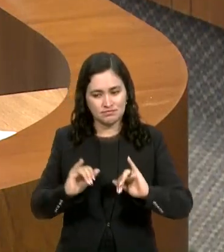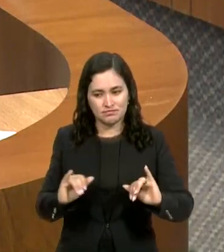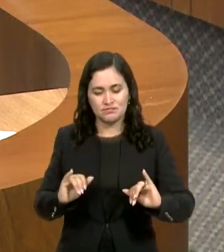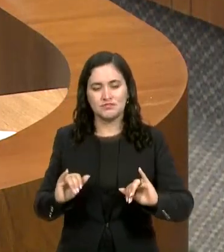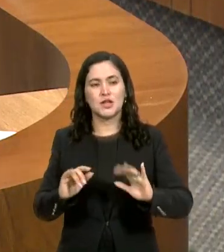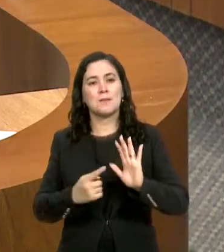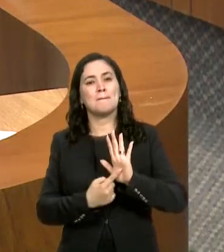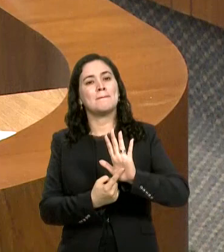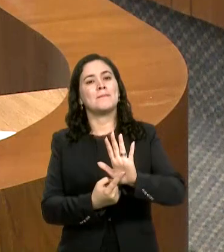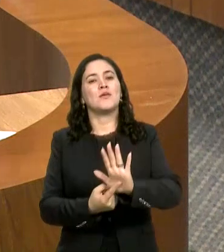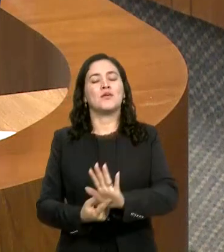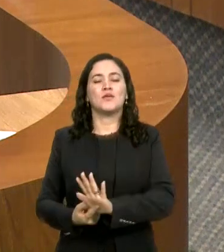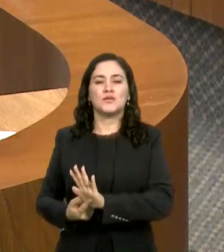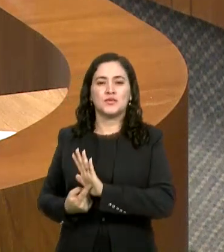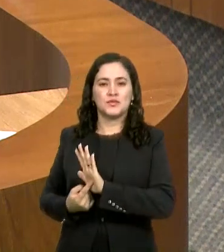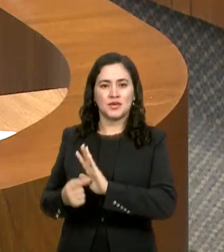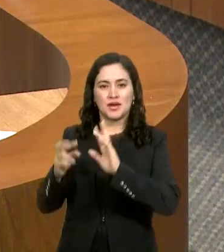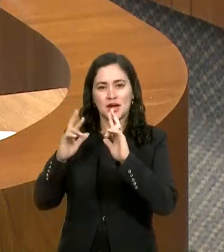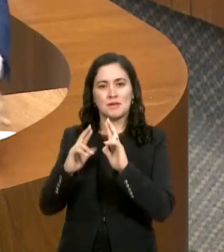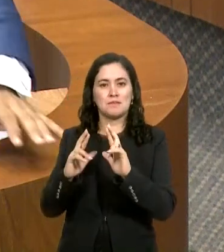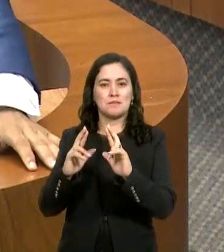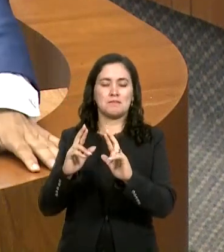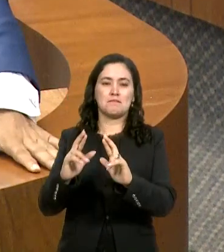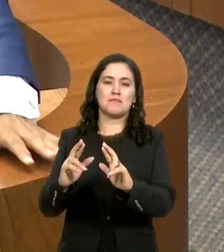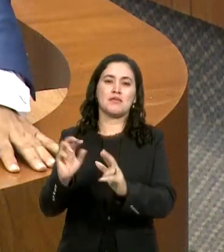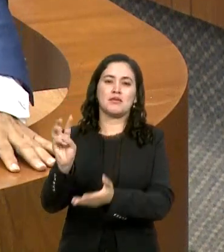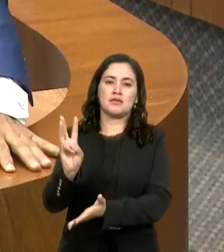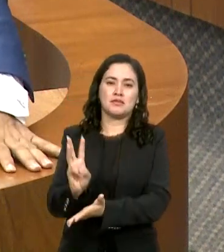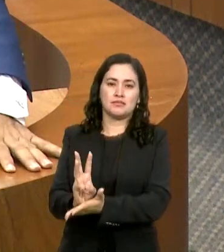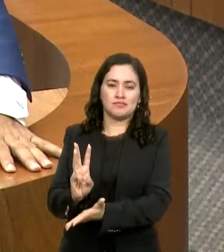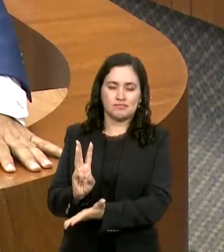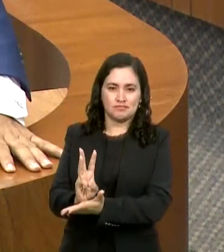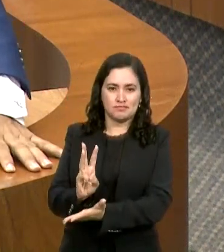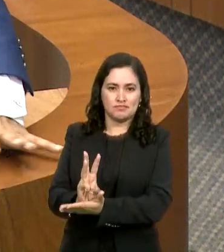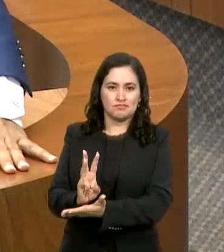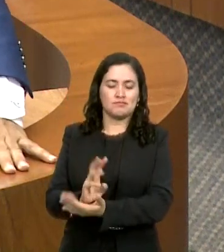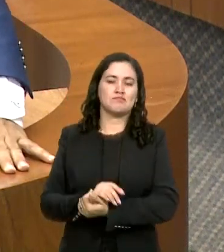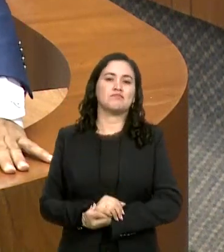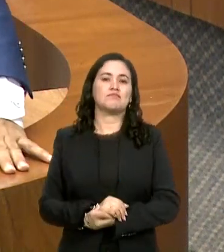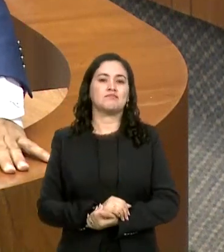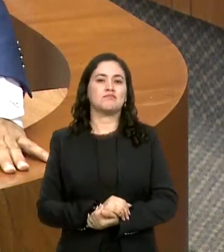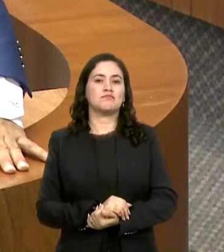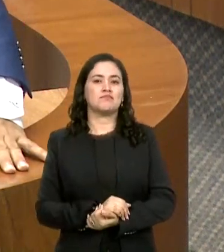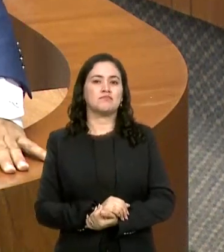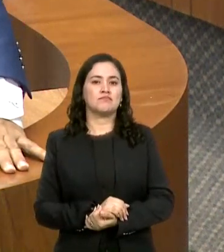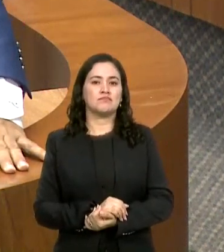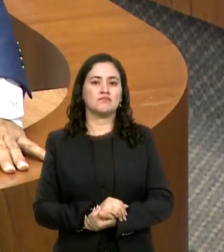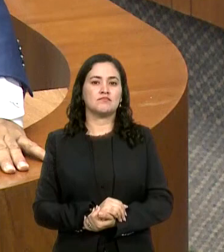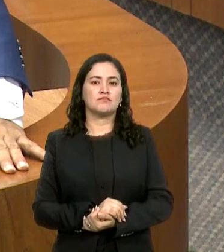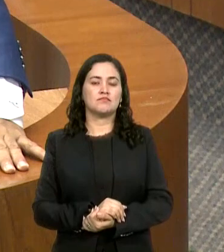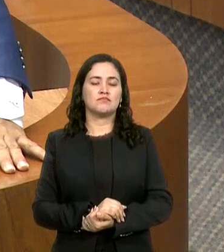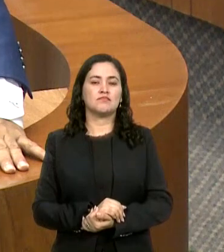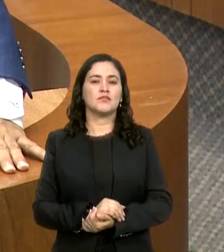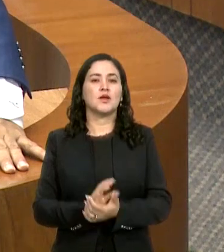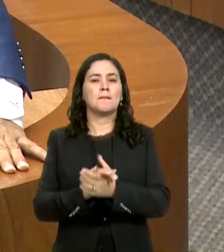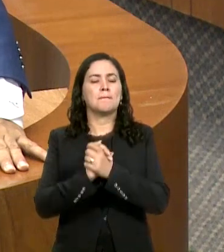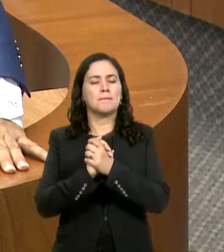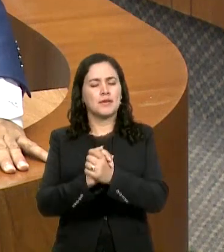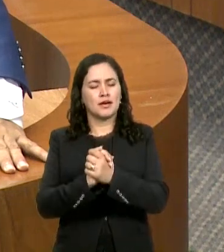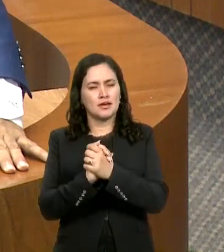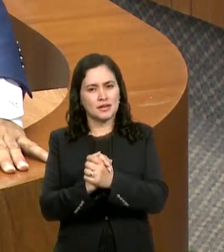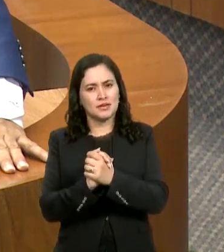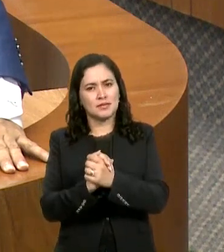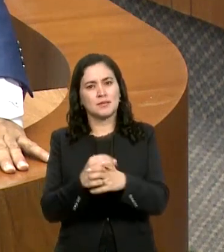temos institucionalmente com a Defensoria Pública do Estado do Maranhão. Finalizo parabenizando pelo